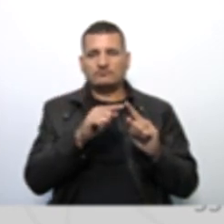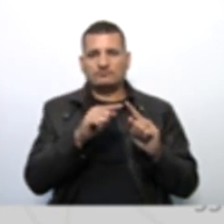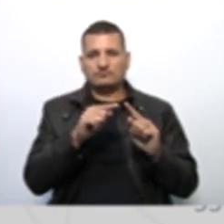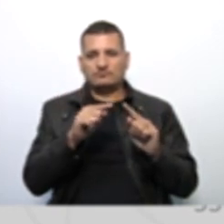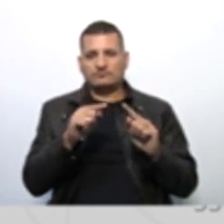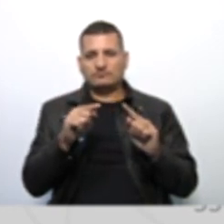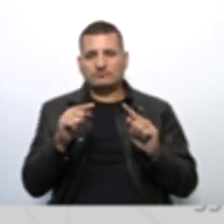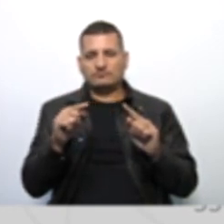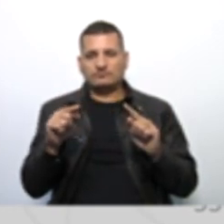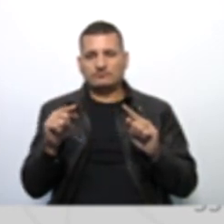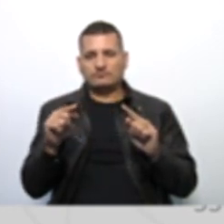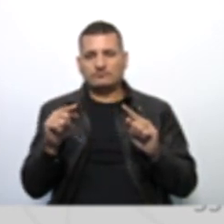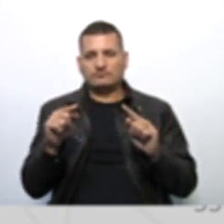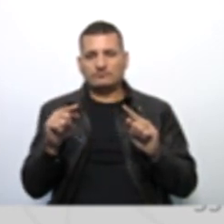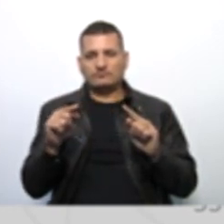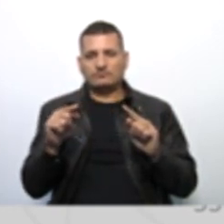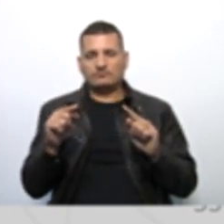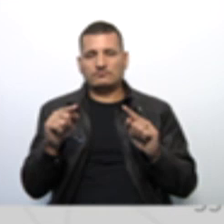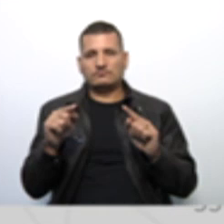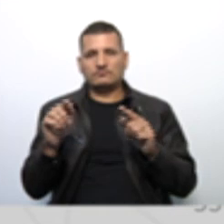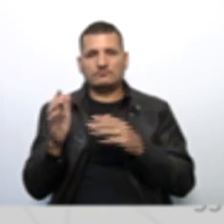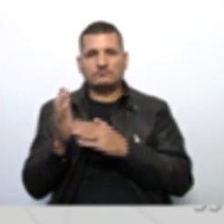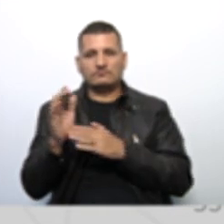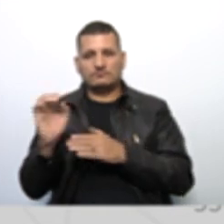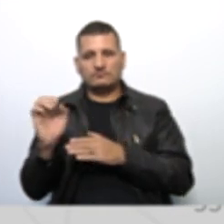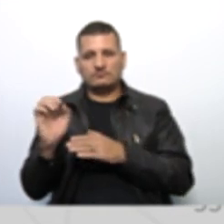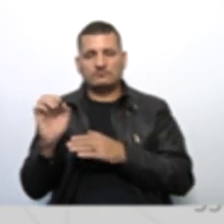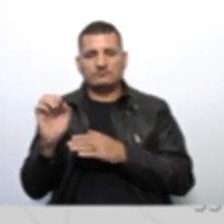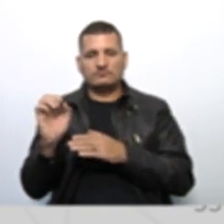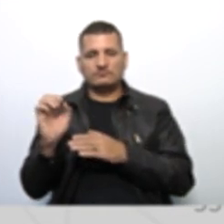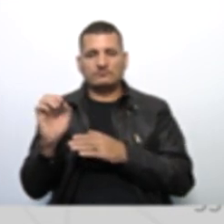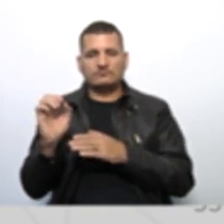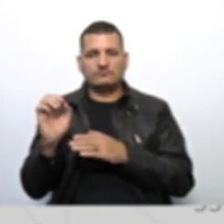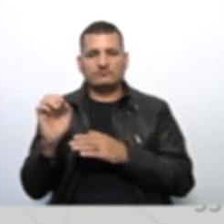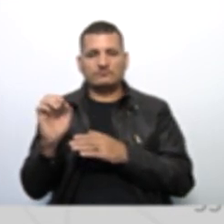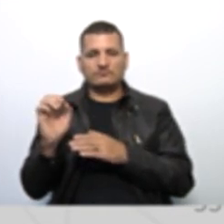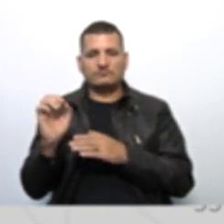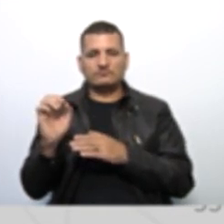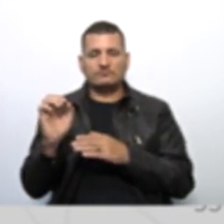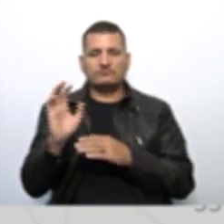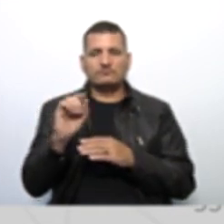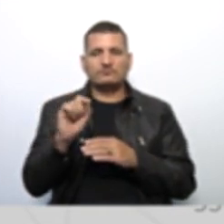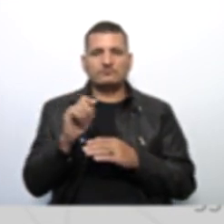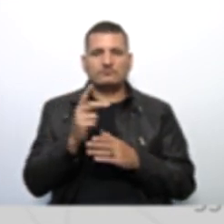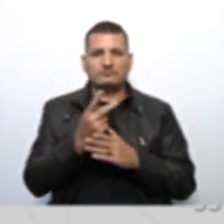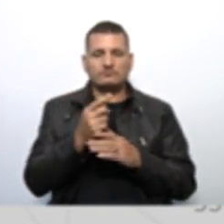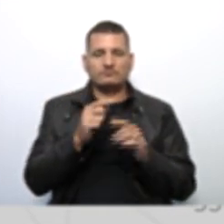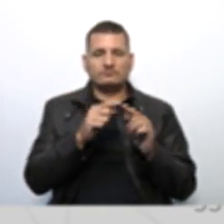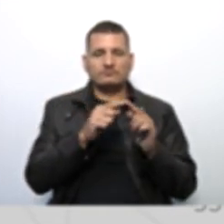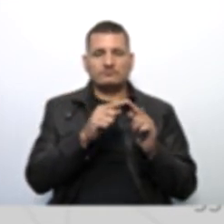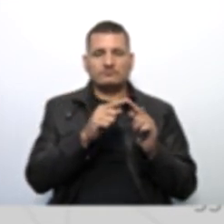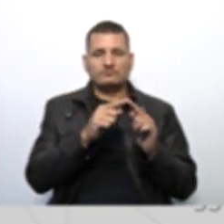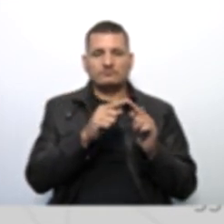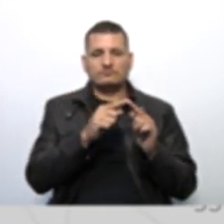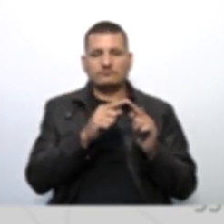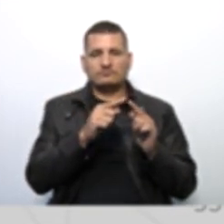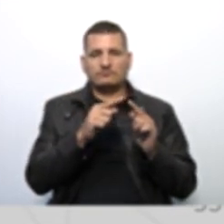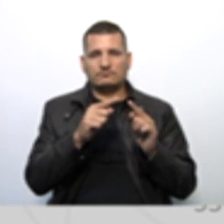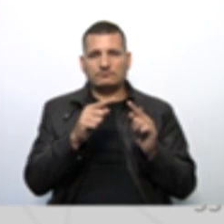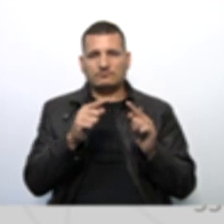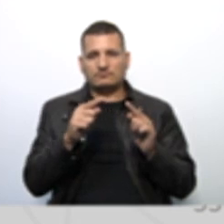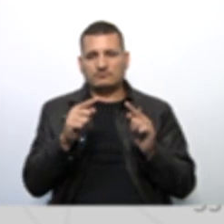fluxo e acaba aqui na letra E. Então, na rede em barra, o que acontece? Se eu perco